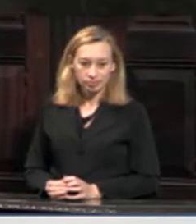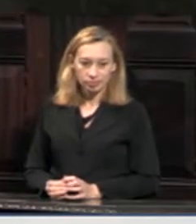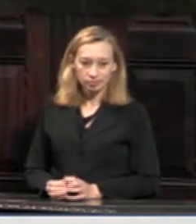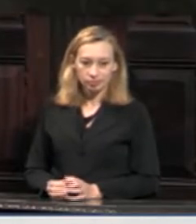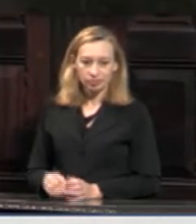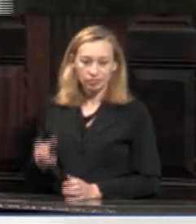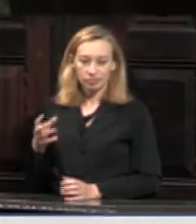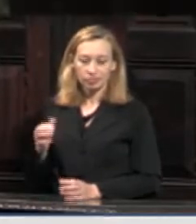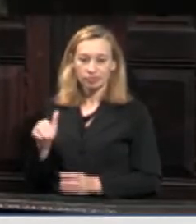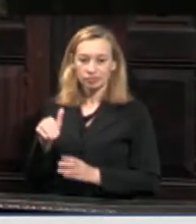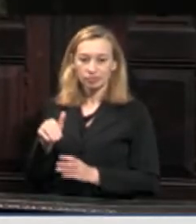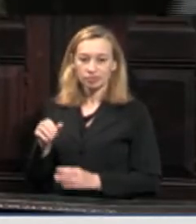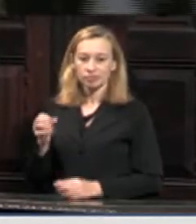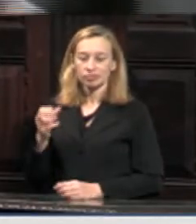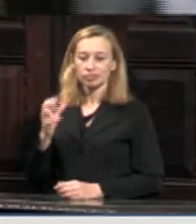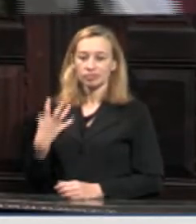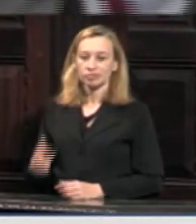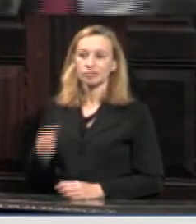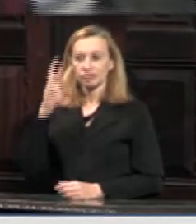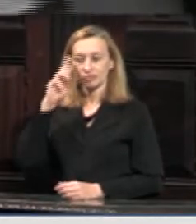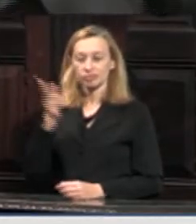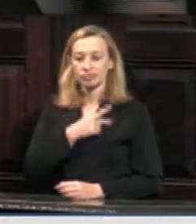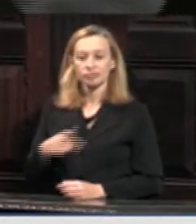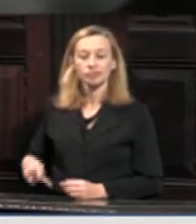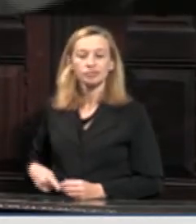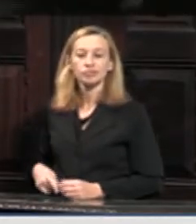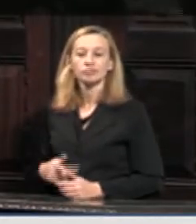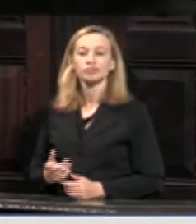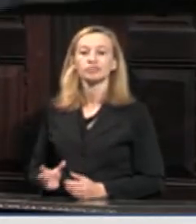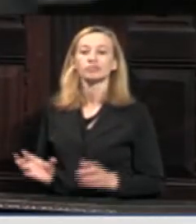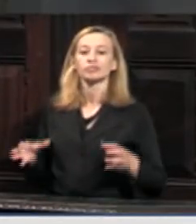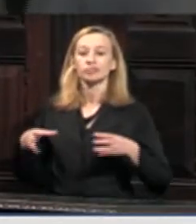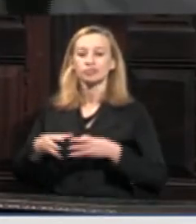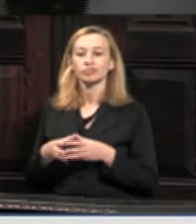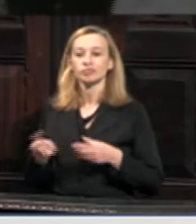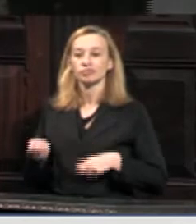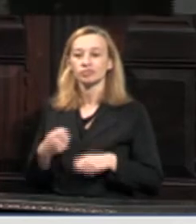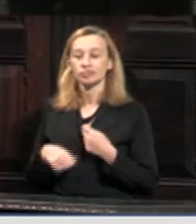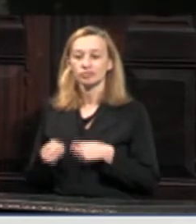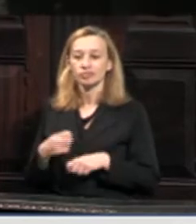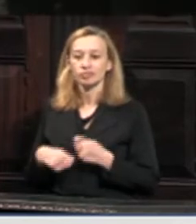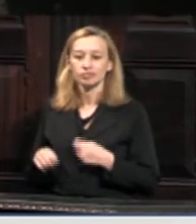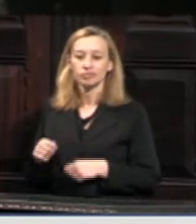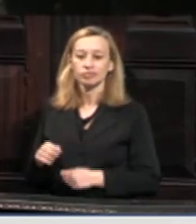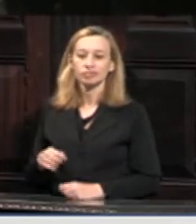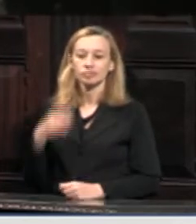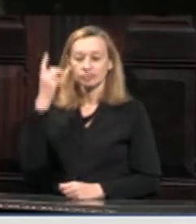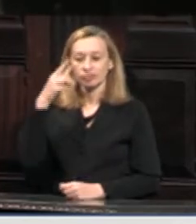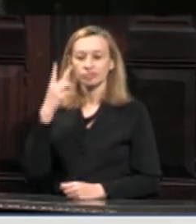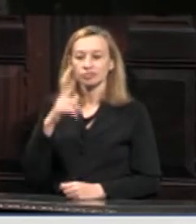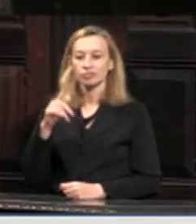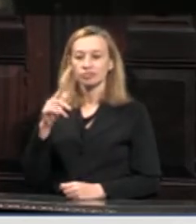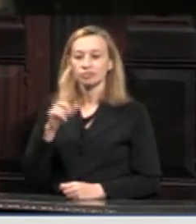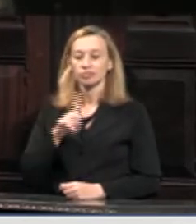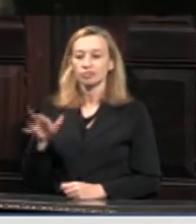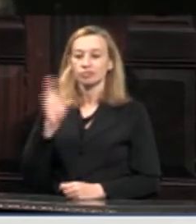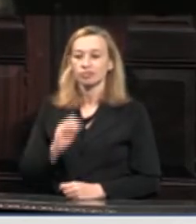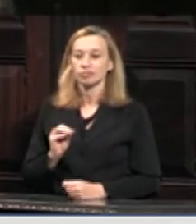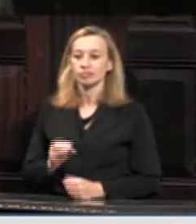Favorável. Pela Comissão de Orçamento, Fiscalização, deputado Luiz Paulo.